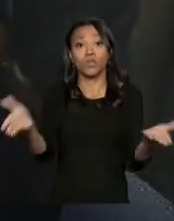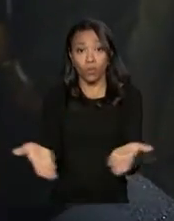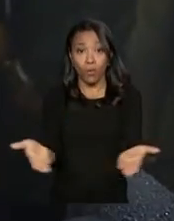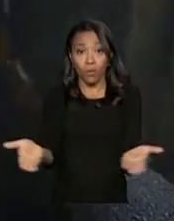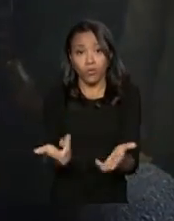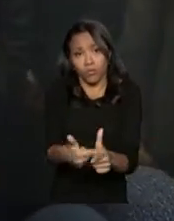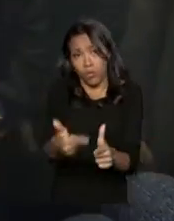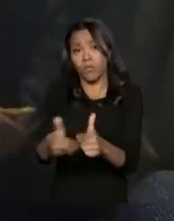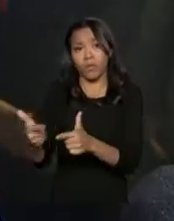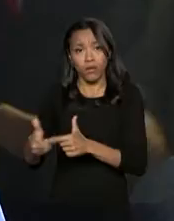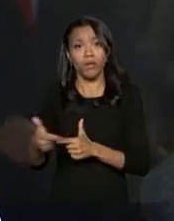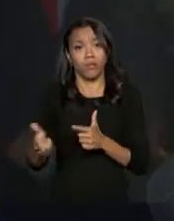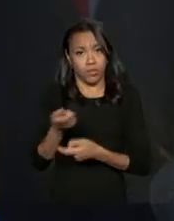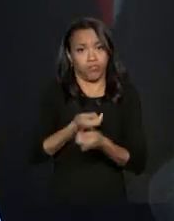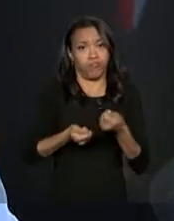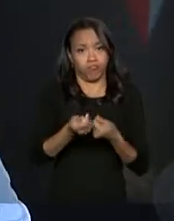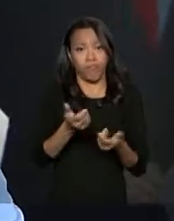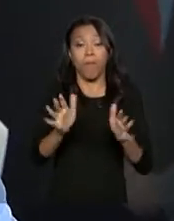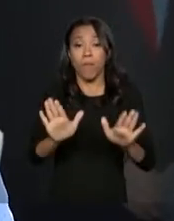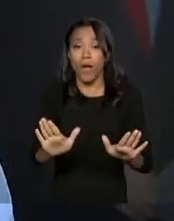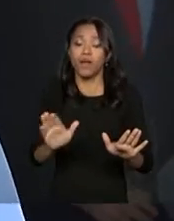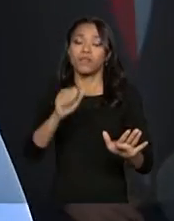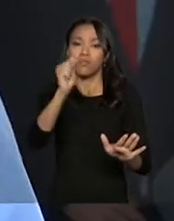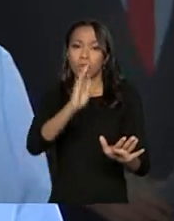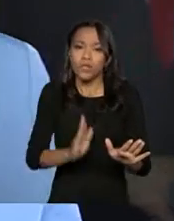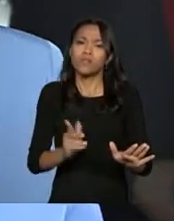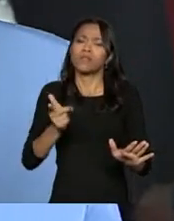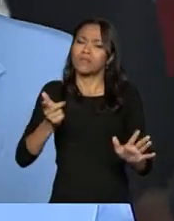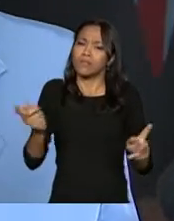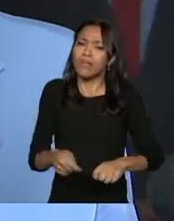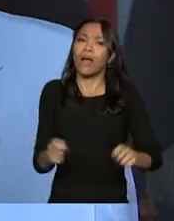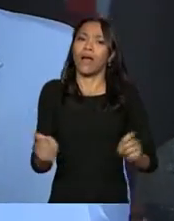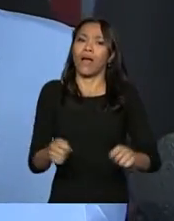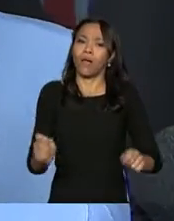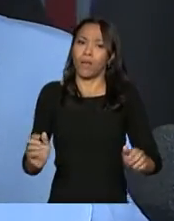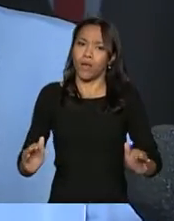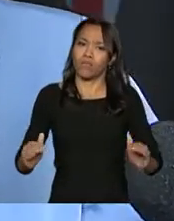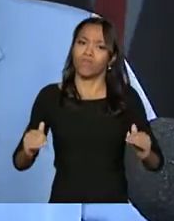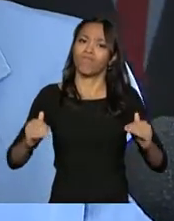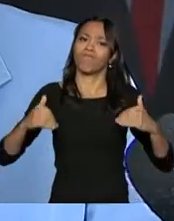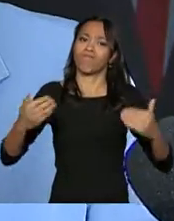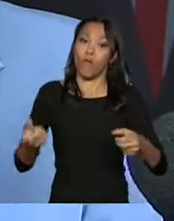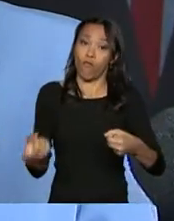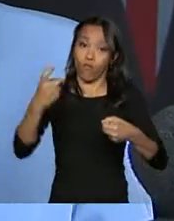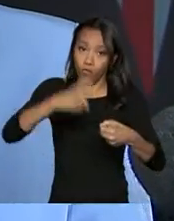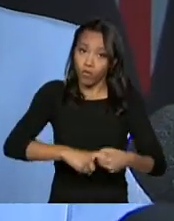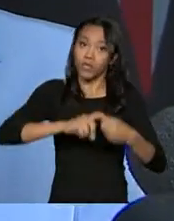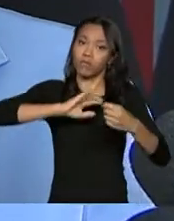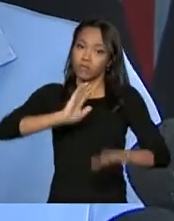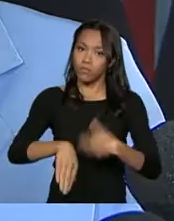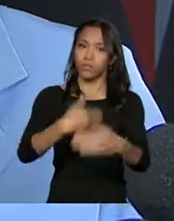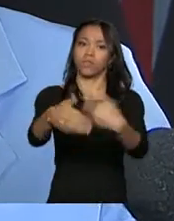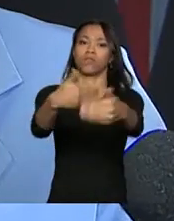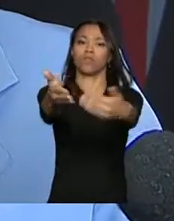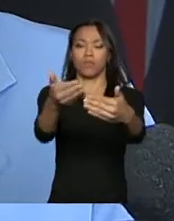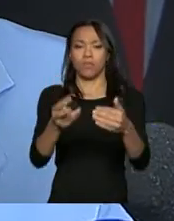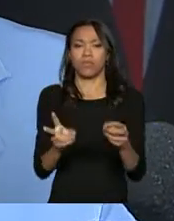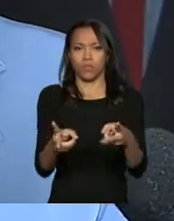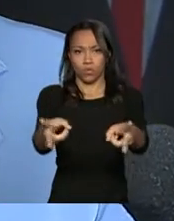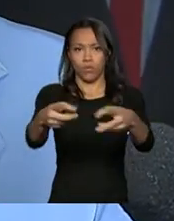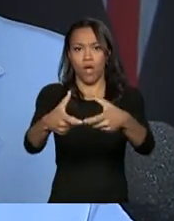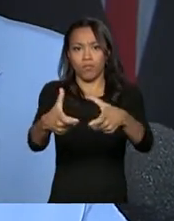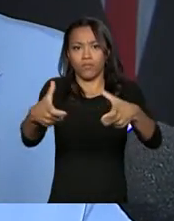que o Brasil tem uma robustez que vai permitir que ele vá continuar crescendo. Além